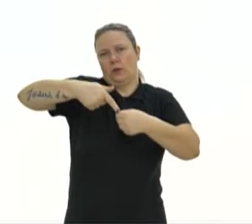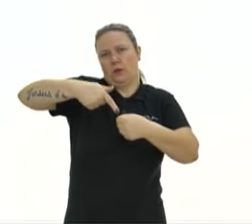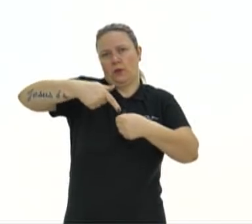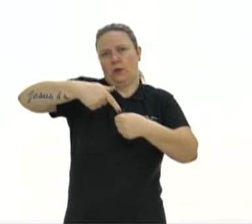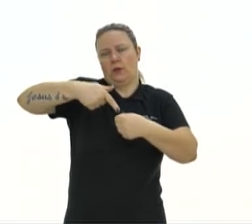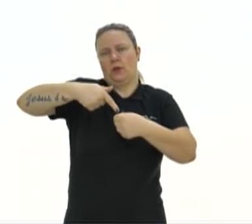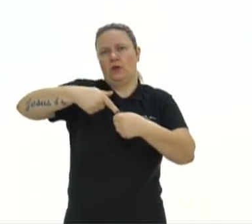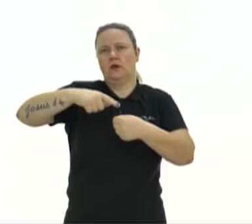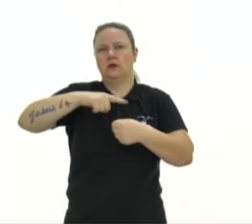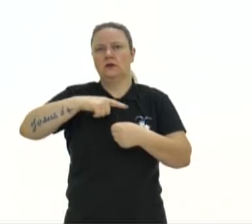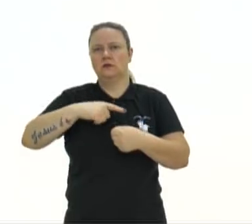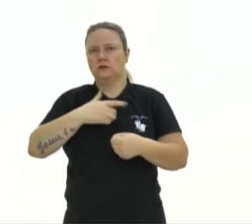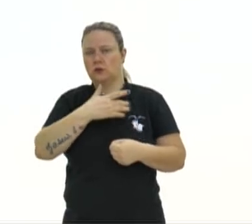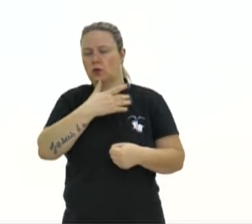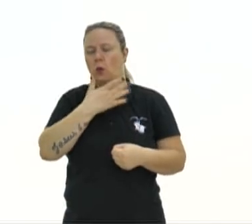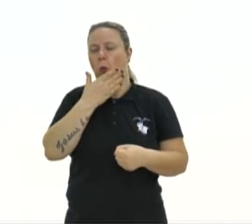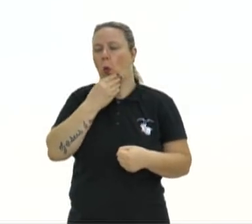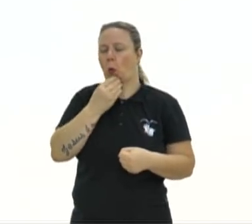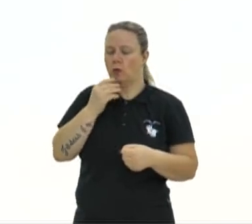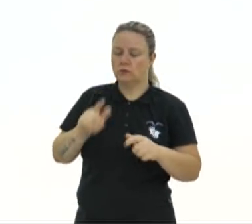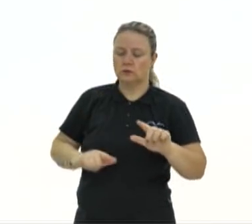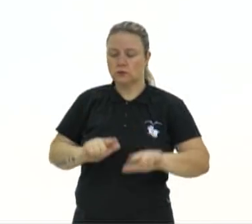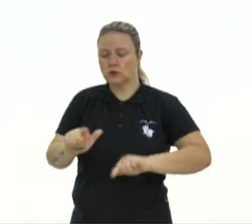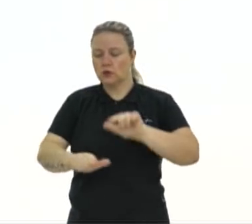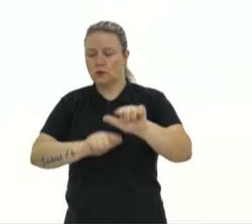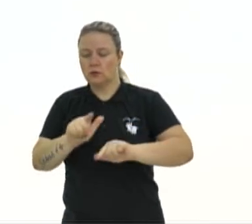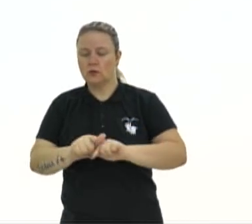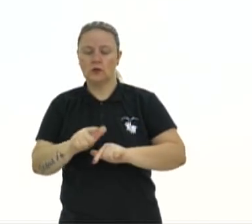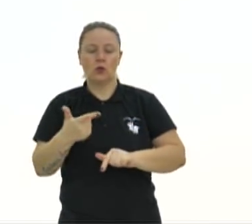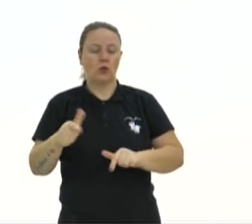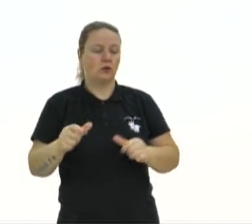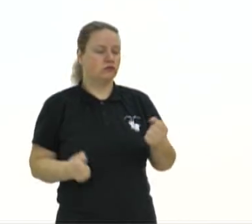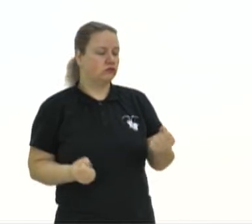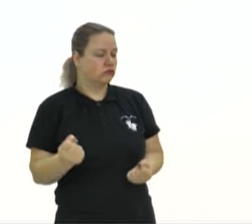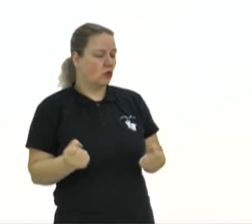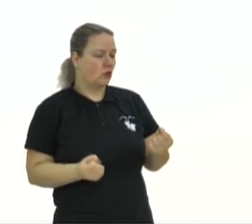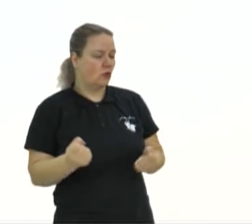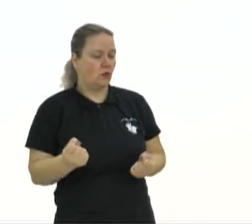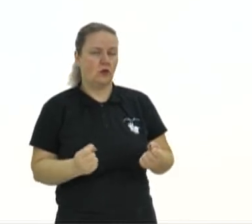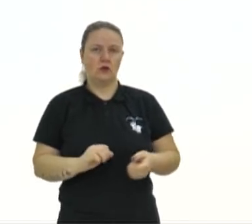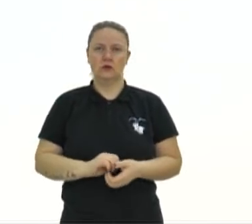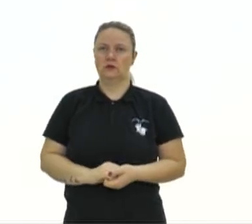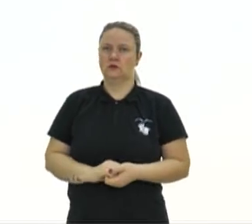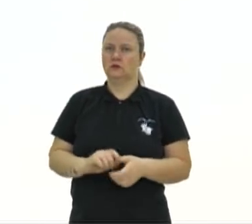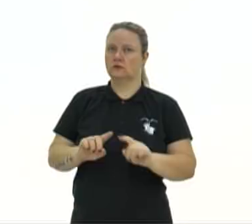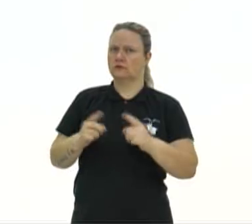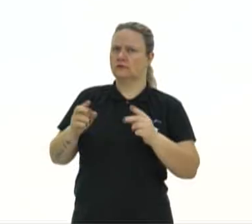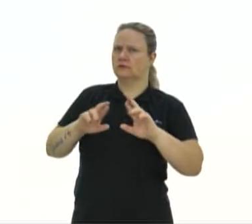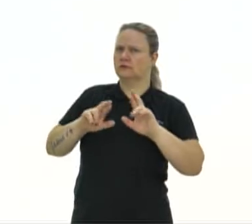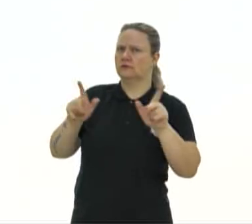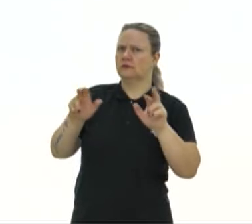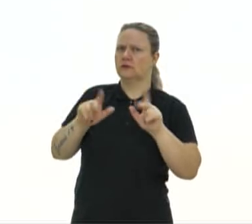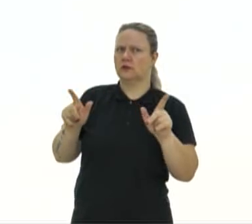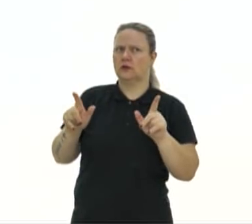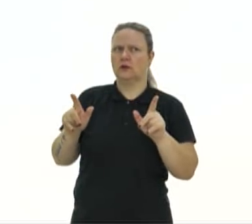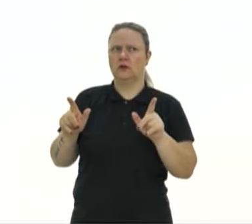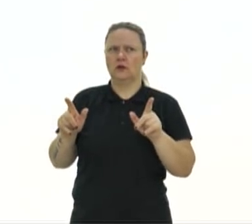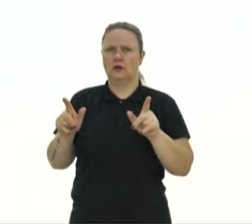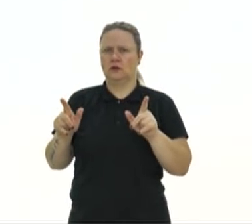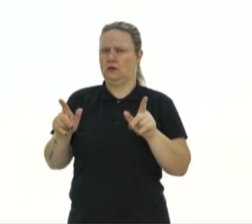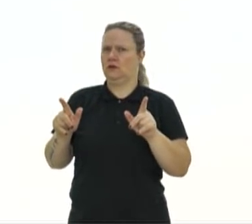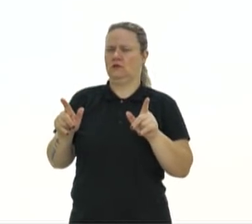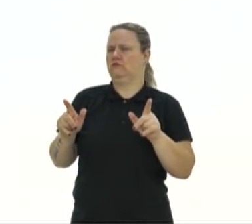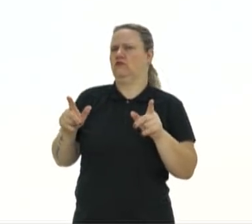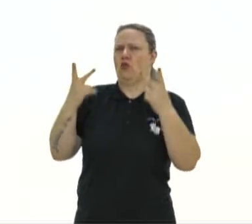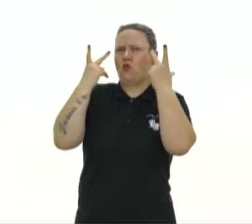né? Temos o frentista, temos o motorista do veículo, só que há uma diferença aí de um posto normal.